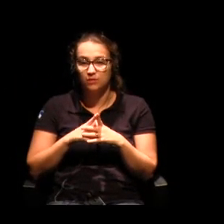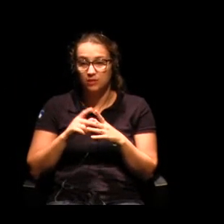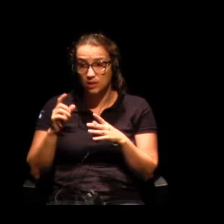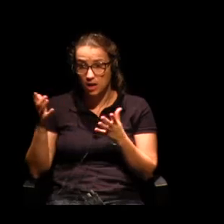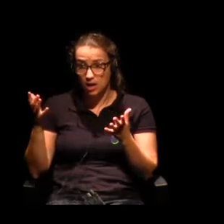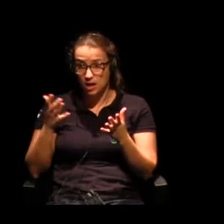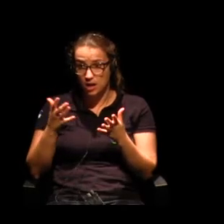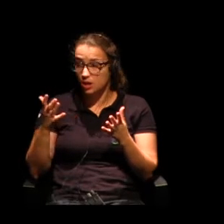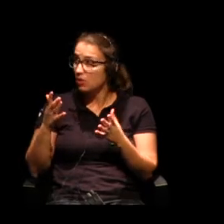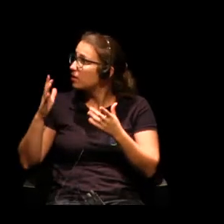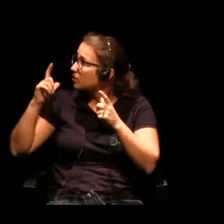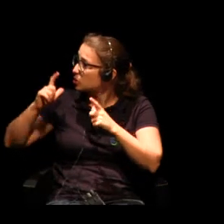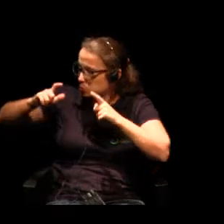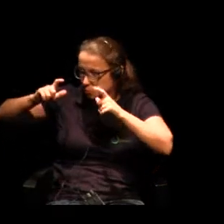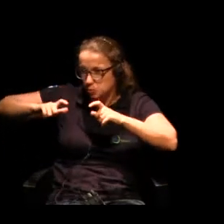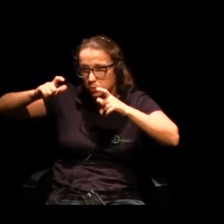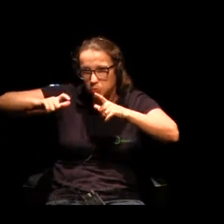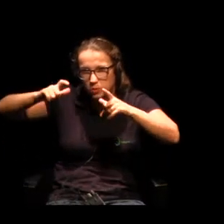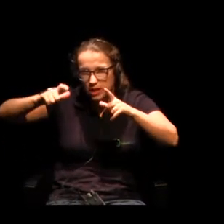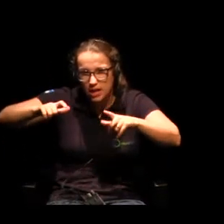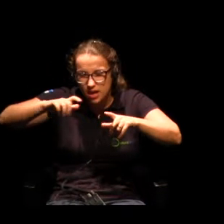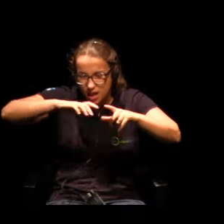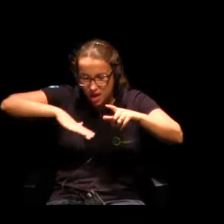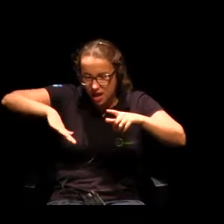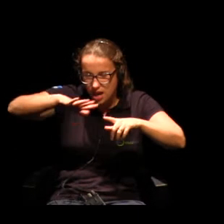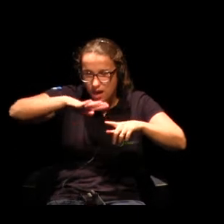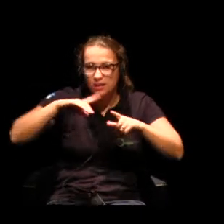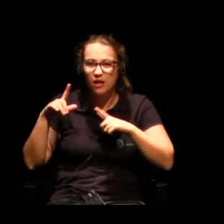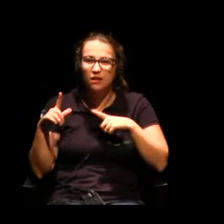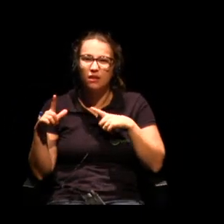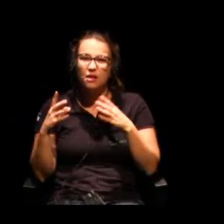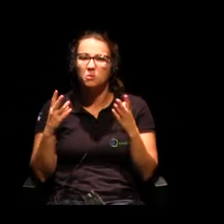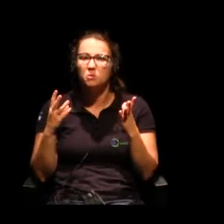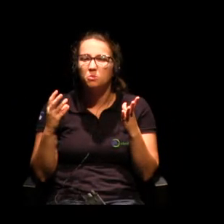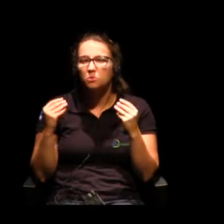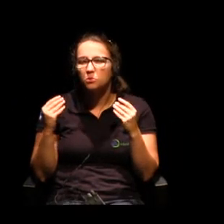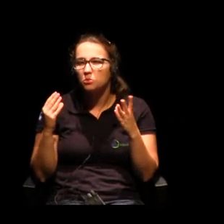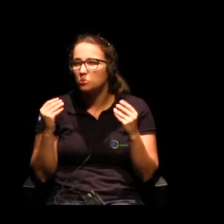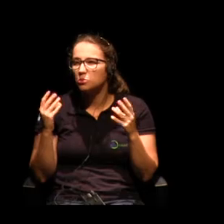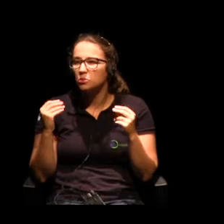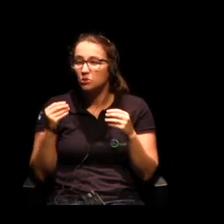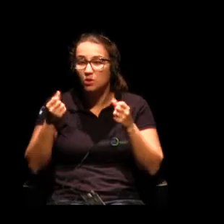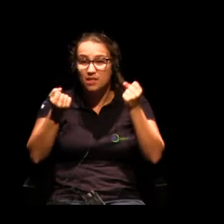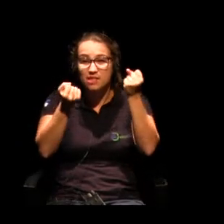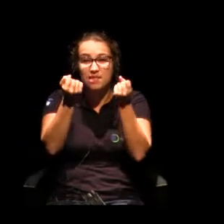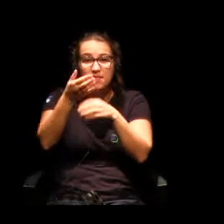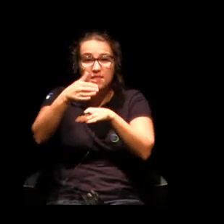no Grand Center. Agora estamos no Missouri. Há uma área que tem